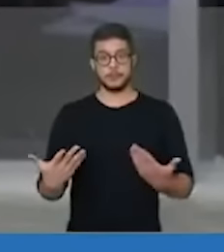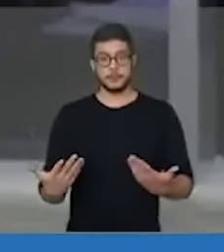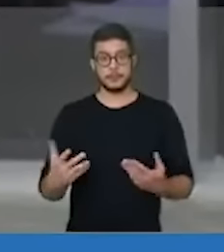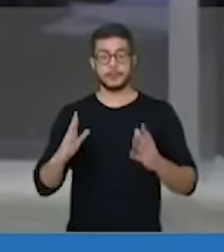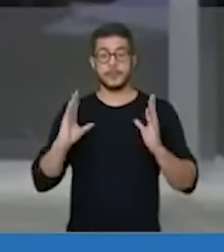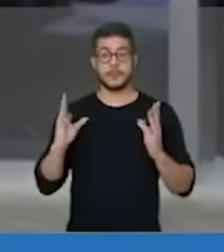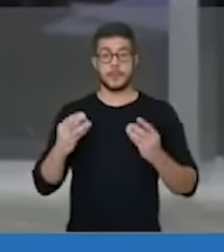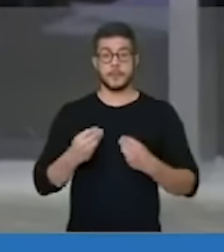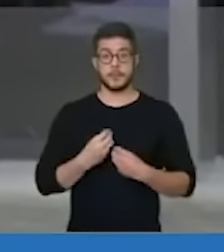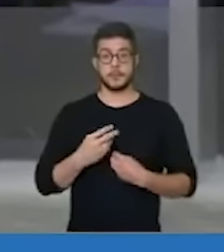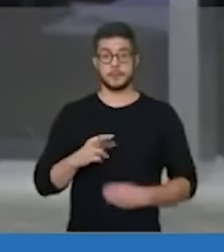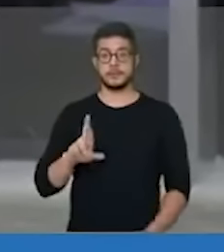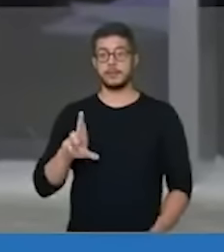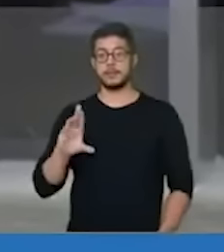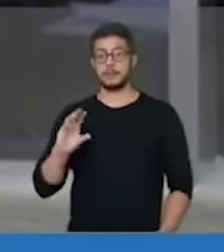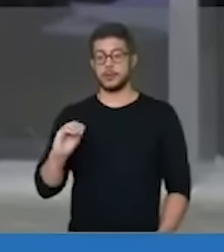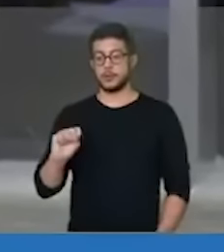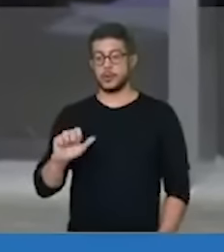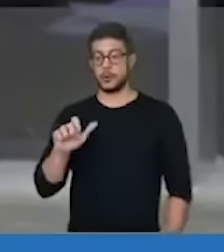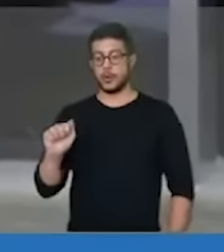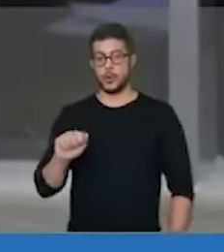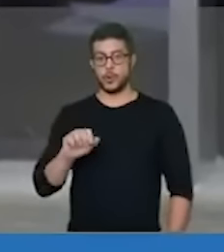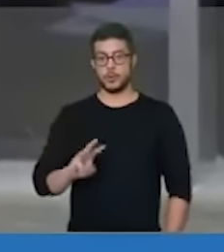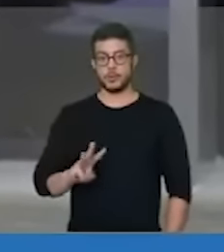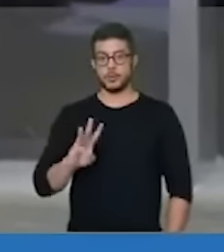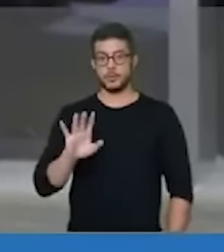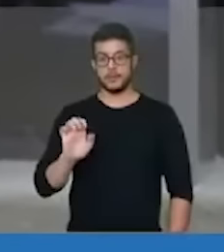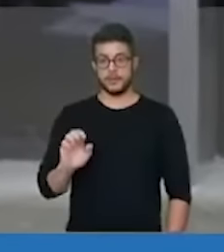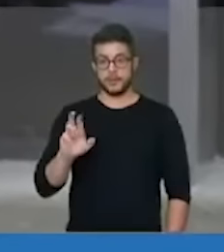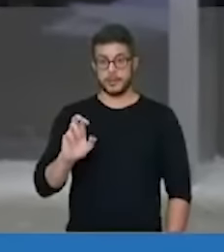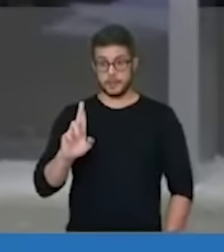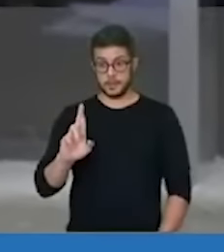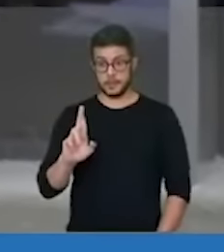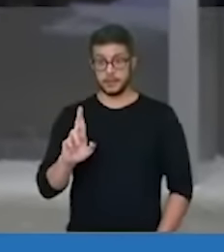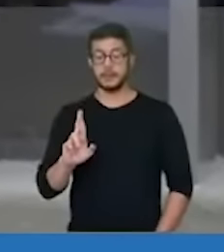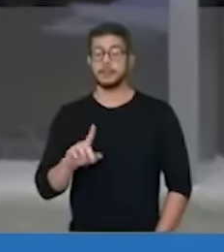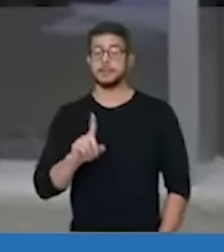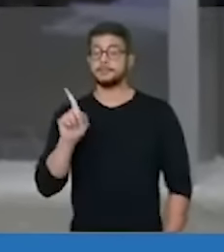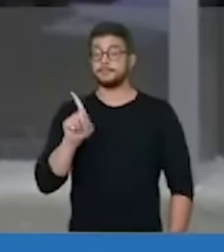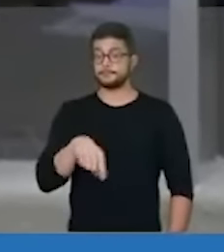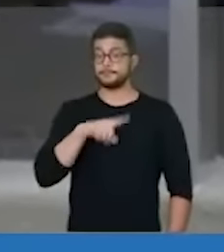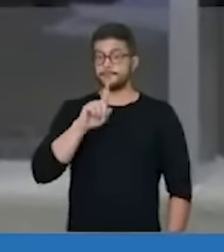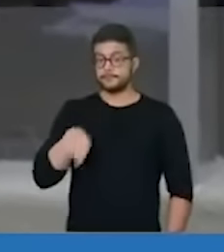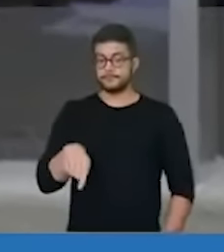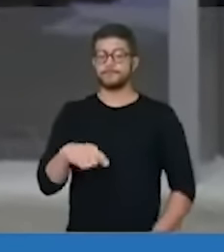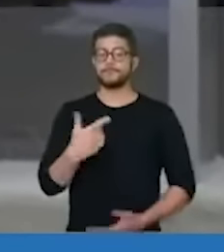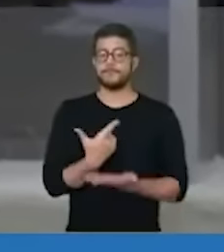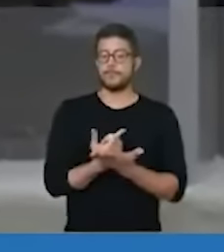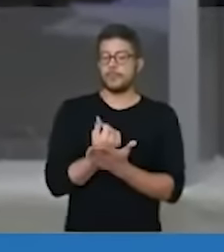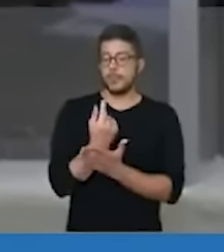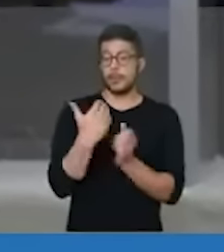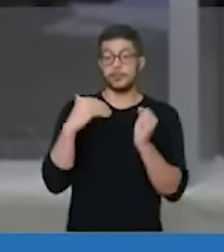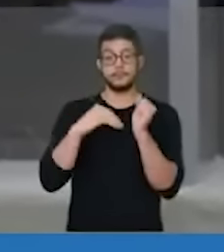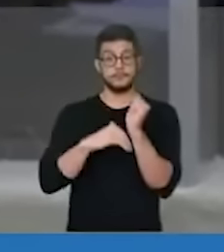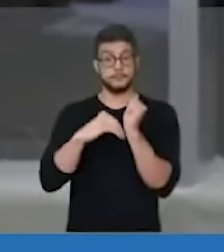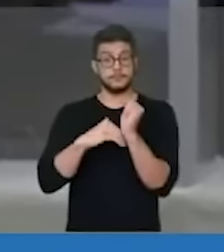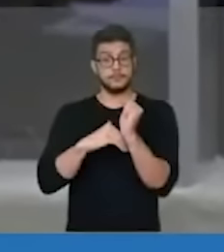Rosa Weber, cancelou o orçamento secreto. Esse Congresso